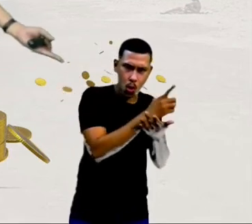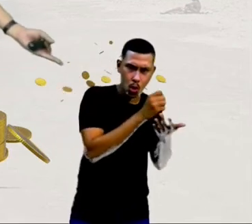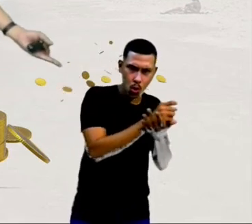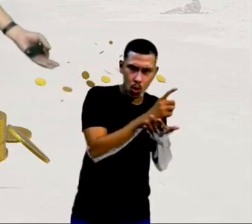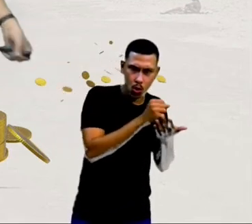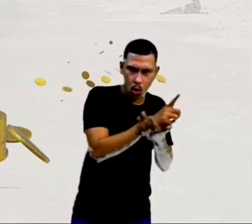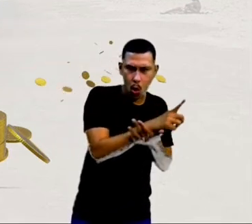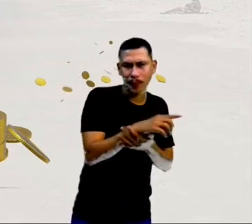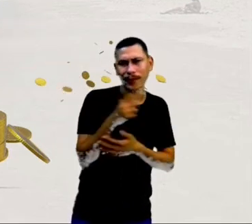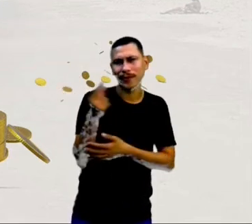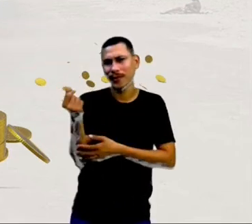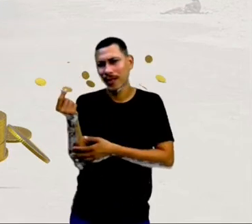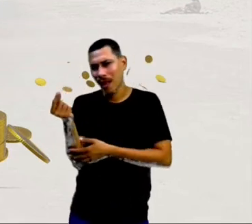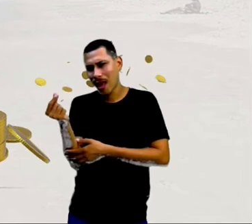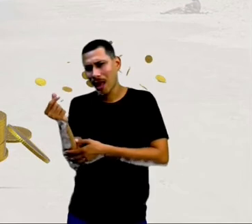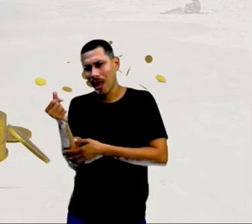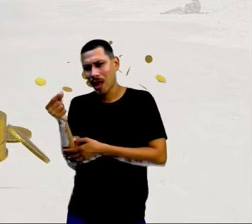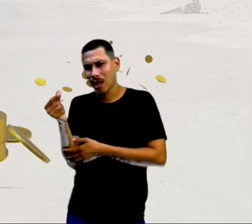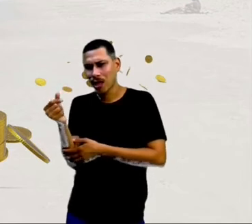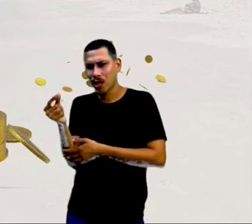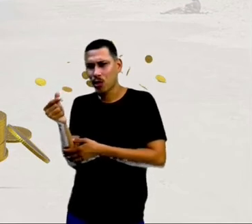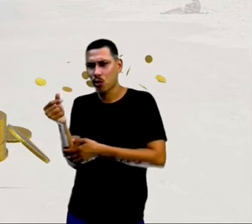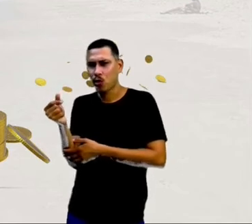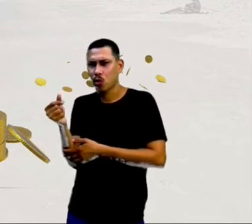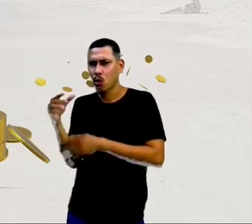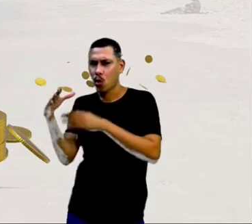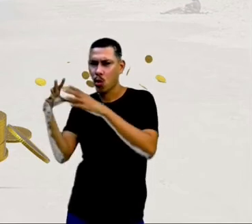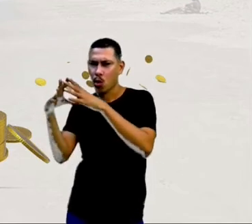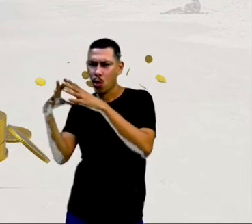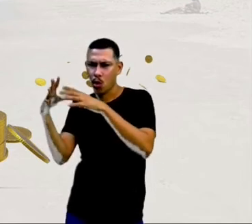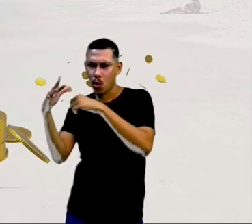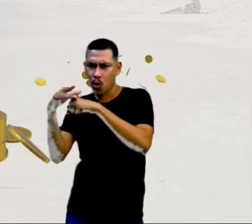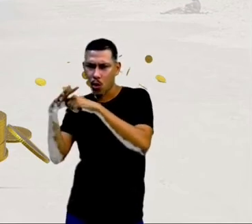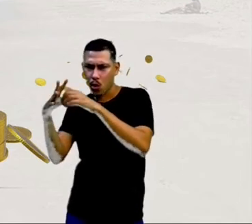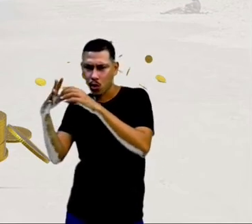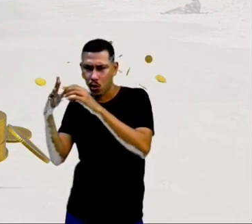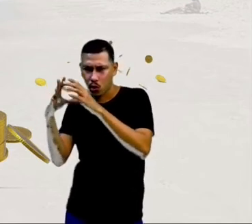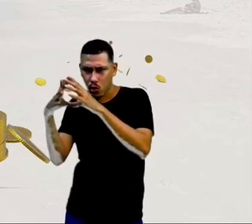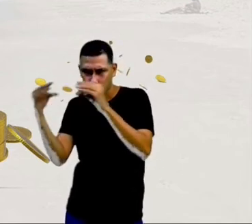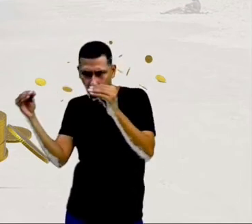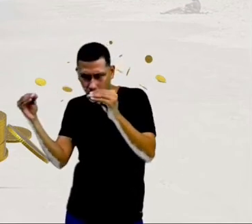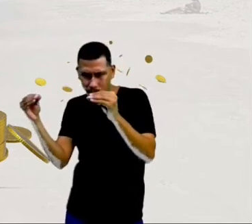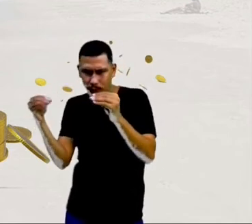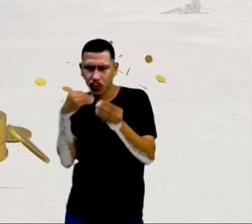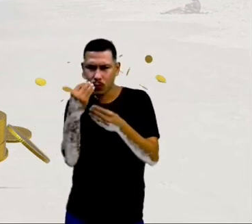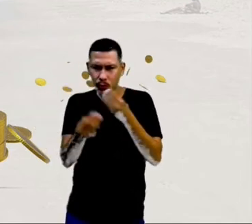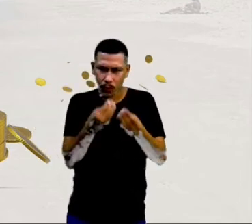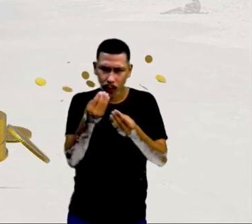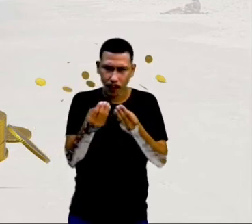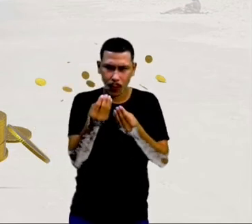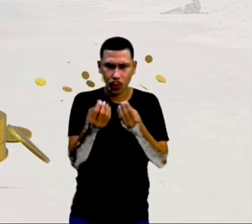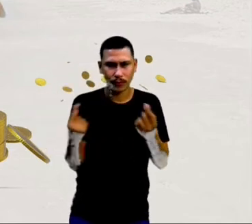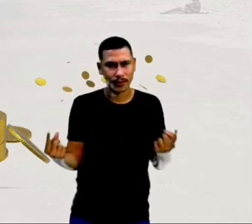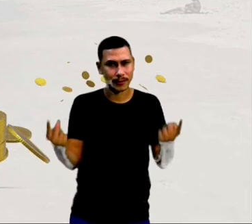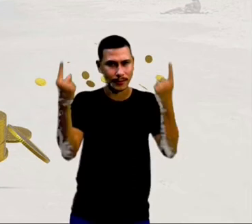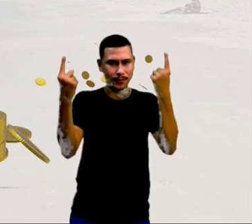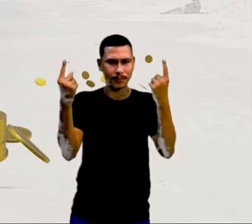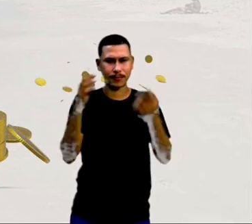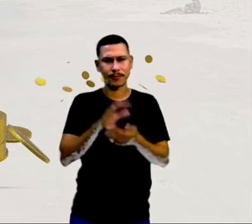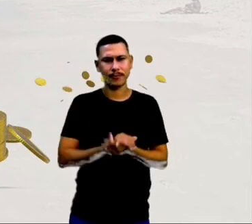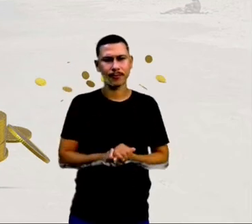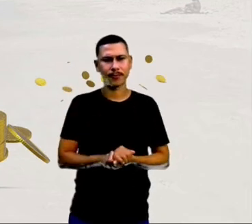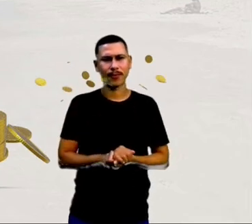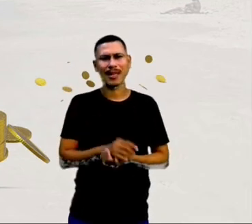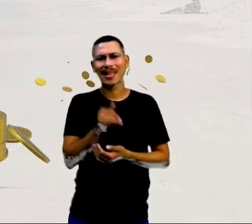vou estar gastando, aí sim, elas são grandezas diretamente proporcionais. Então, as